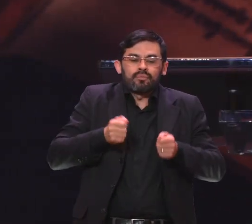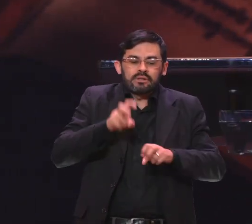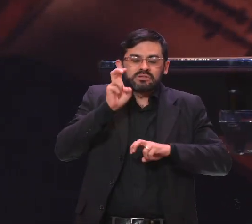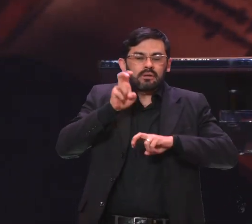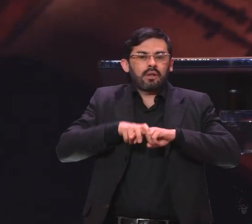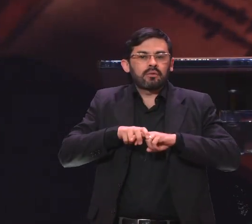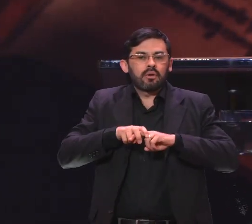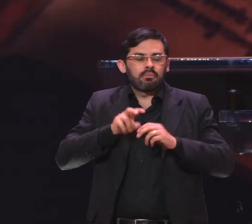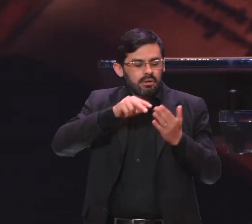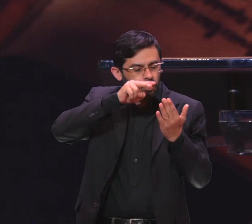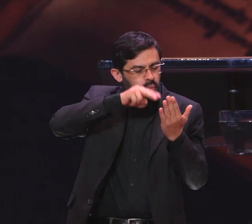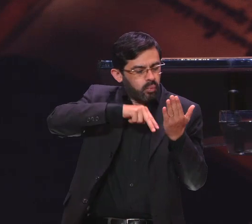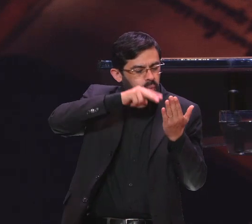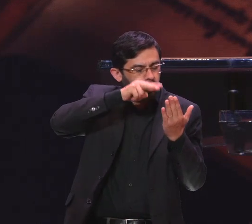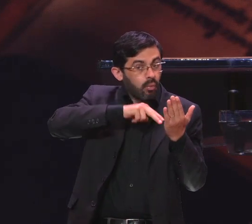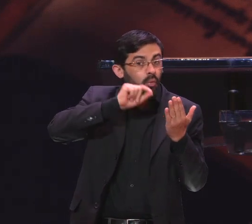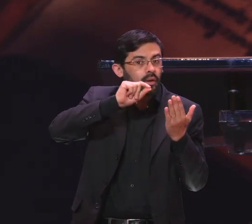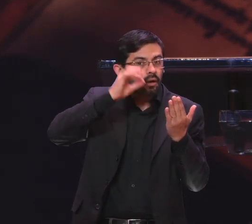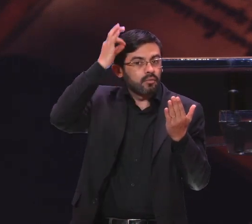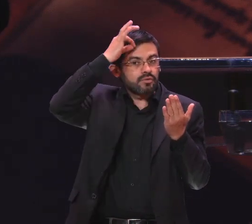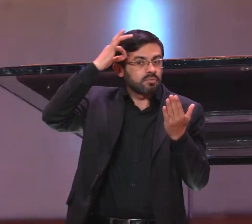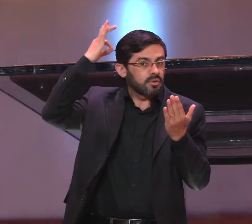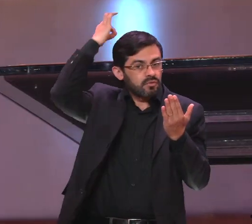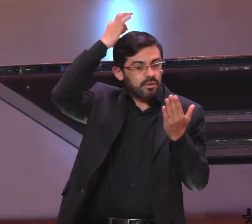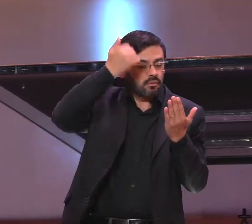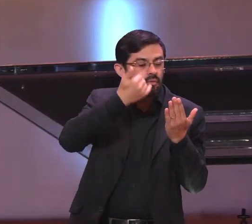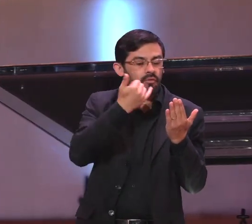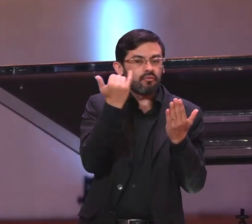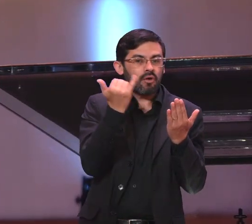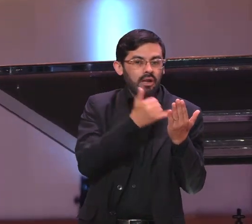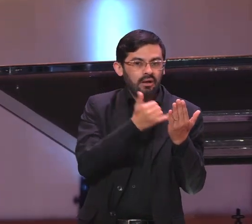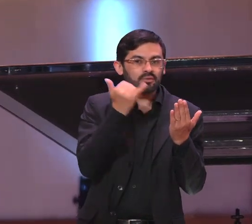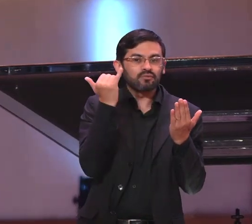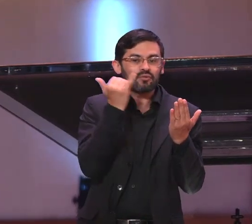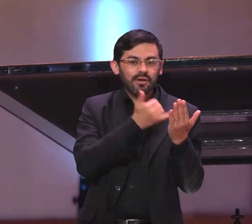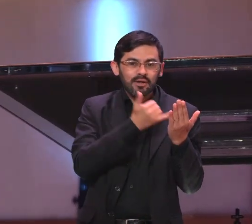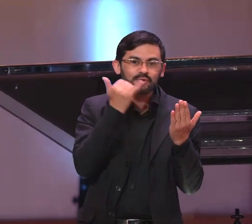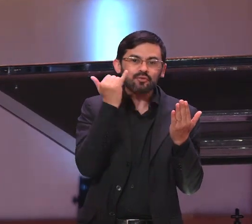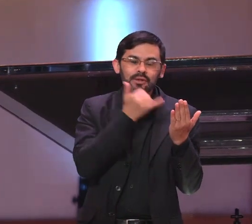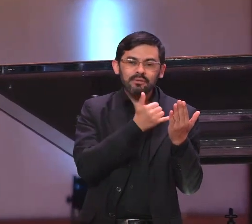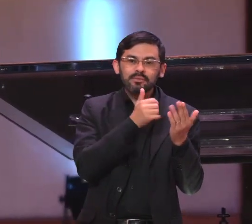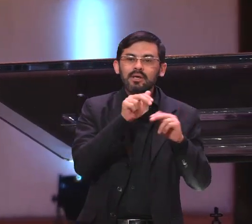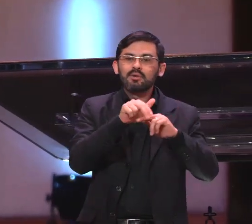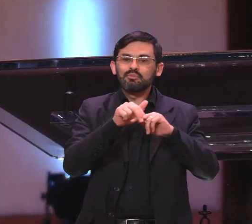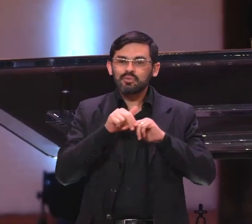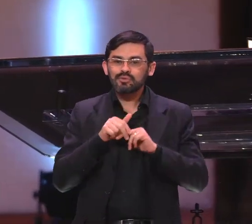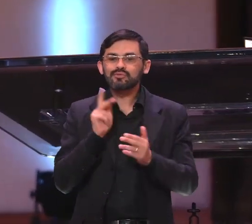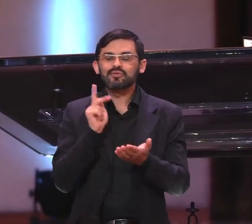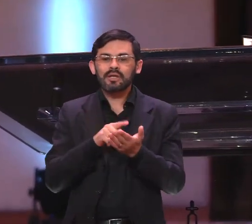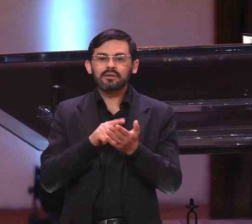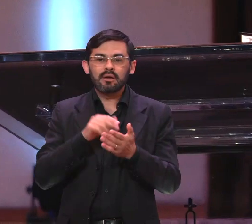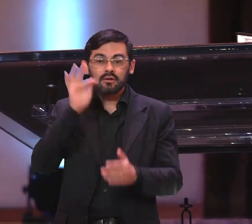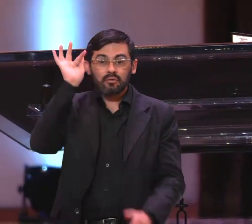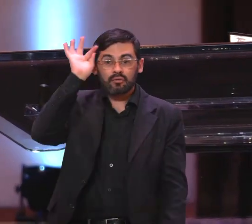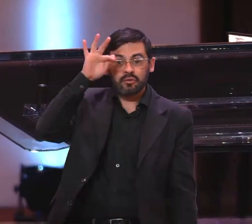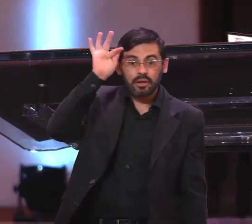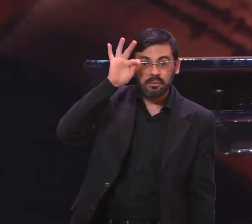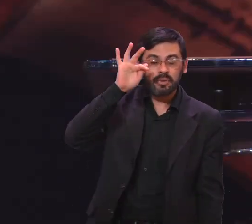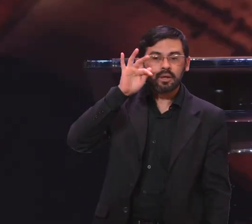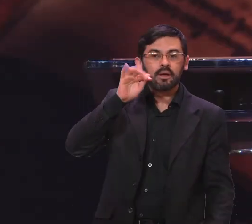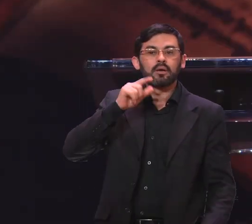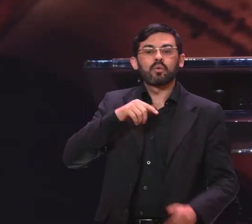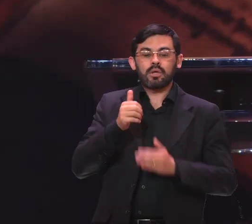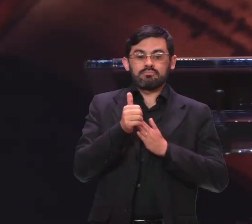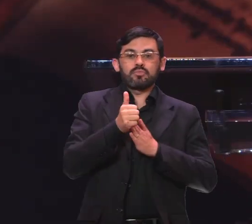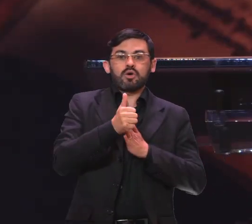enquanto ele está lendo, o Espírito está trabalhando. É por isso que Filipe é